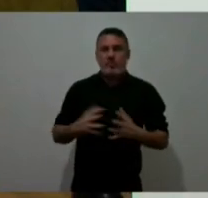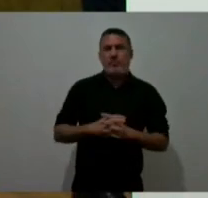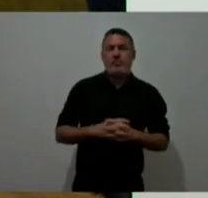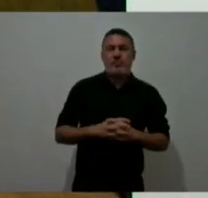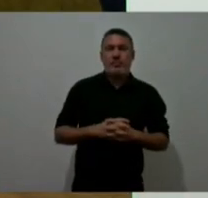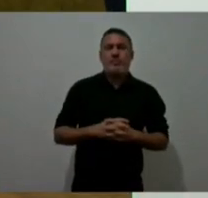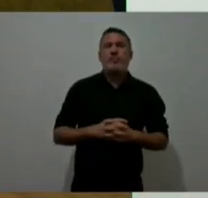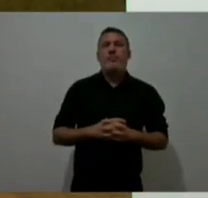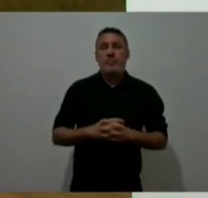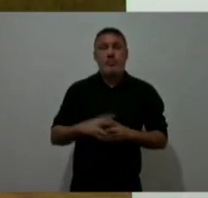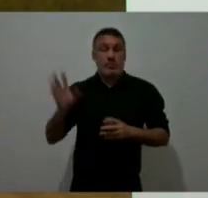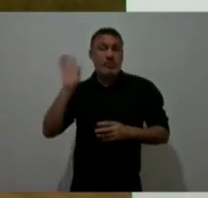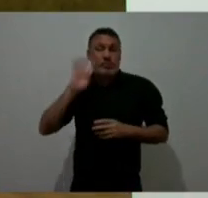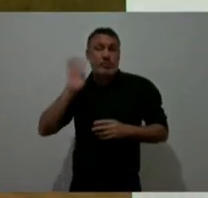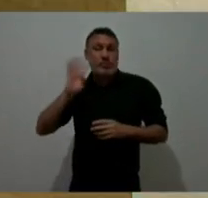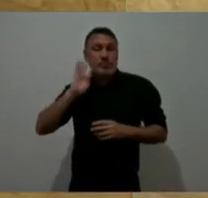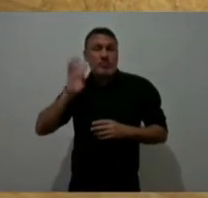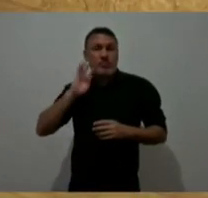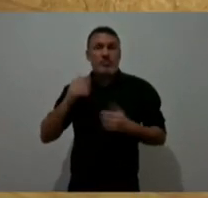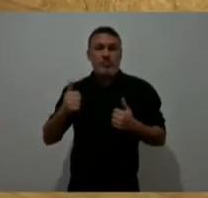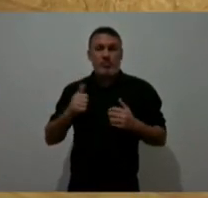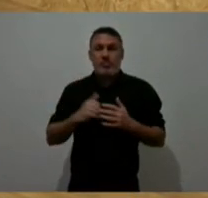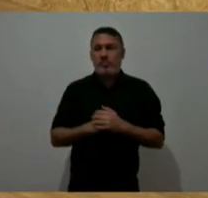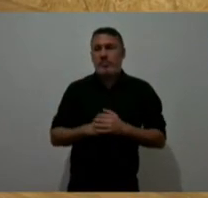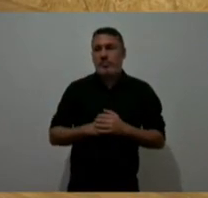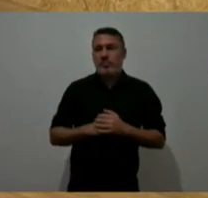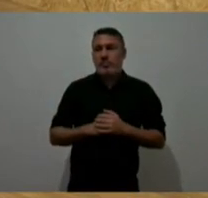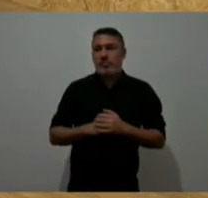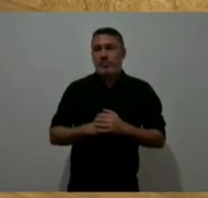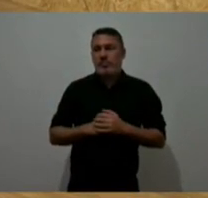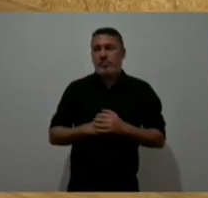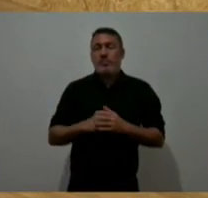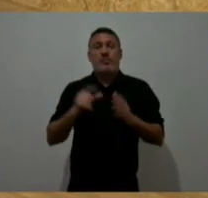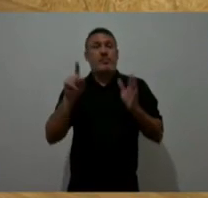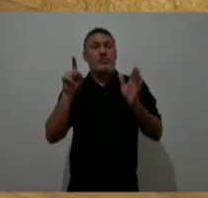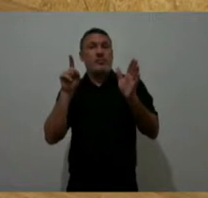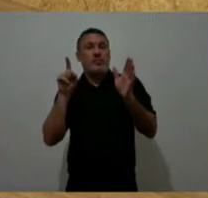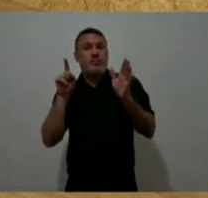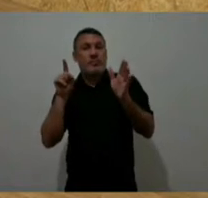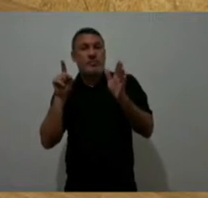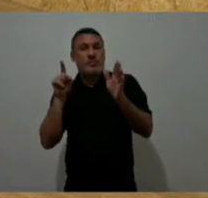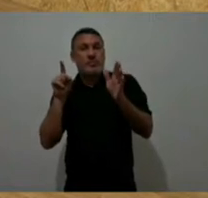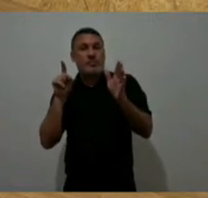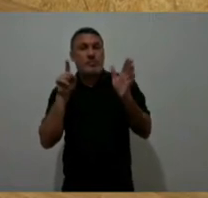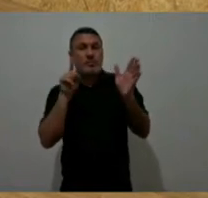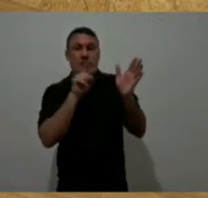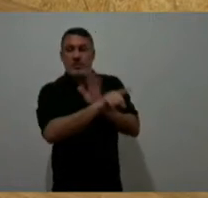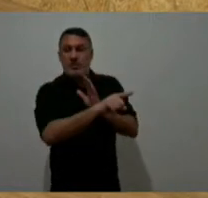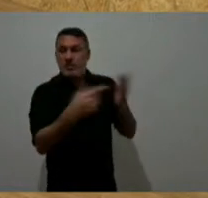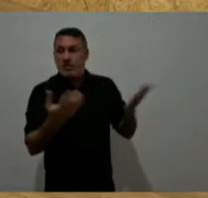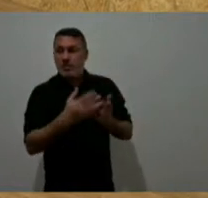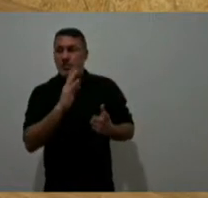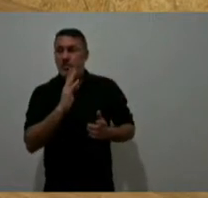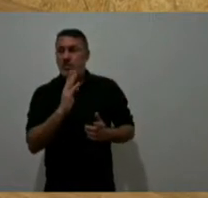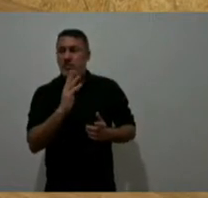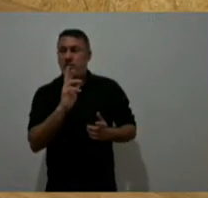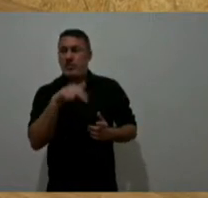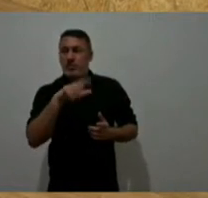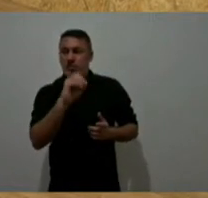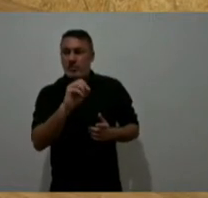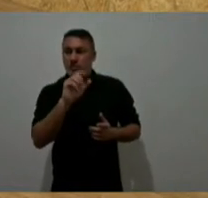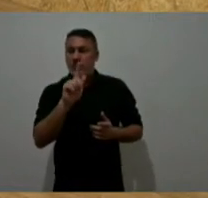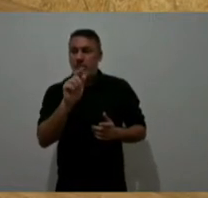Bacana, Rigoni. Agora eu vou perguntar aqui para o Bruno Garfinkel. Bruno, você é presidente da Porto Seguro, né? O